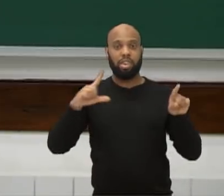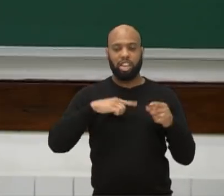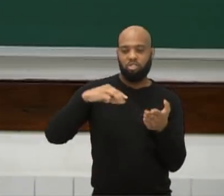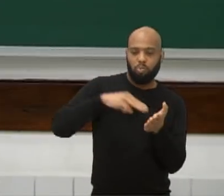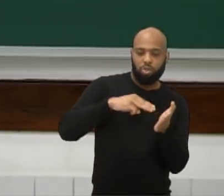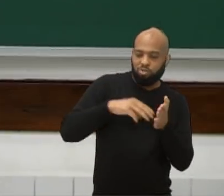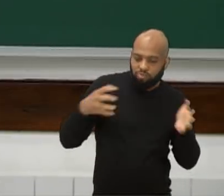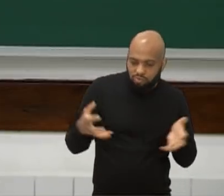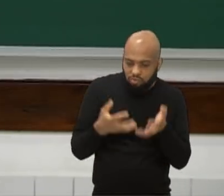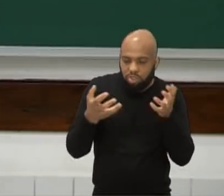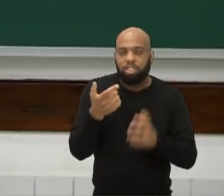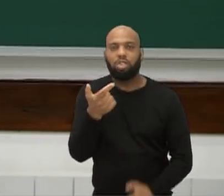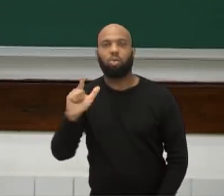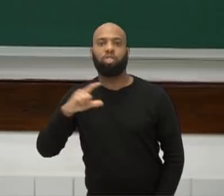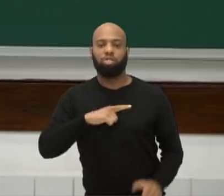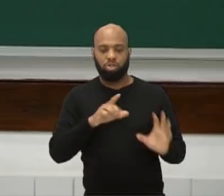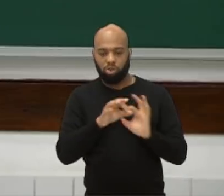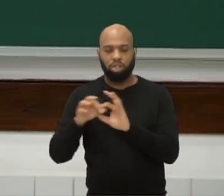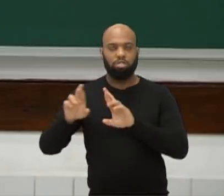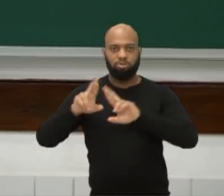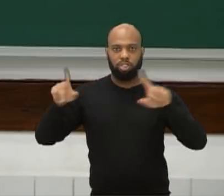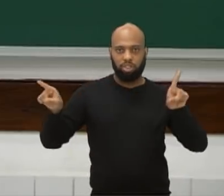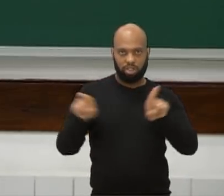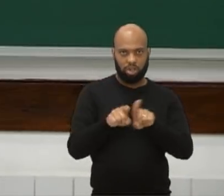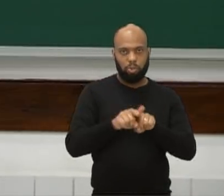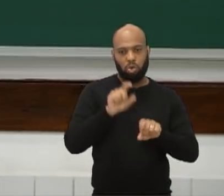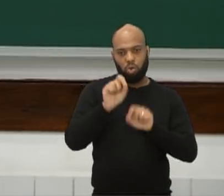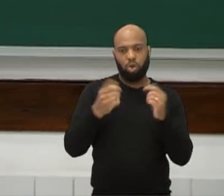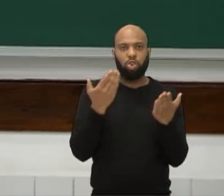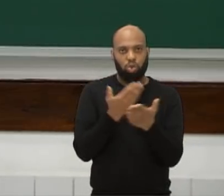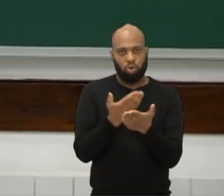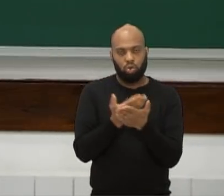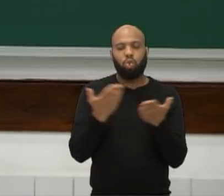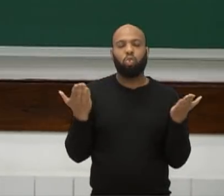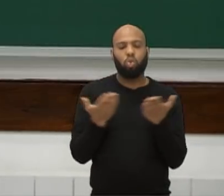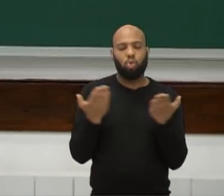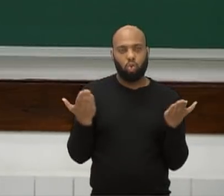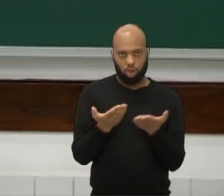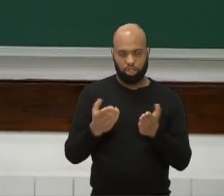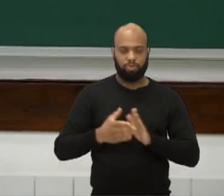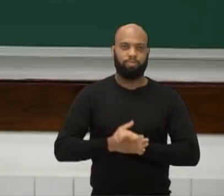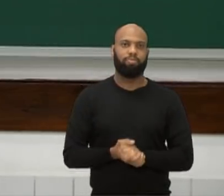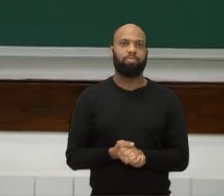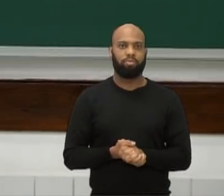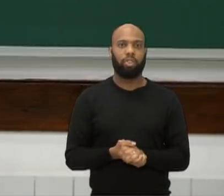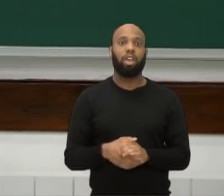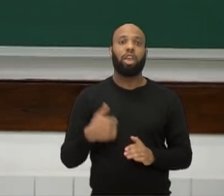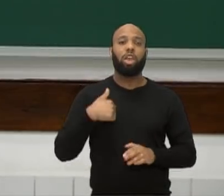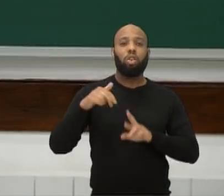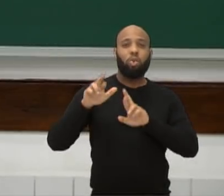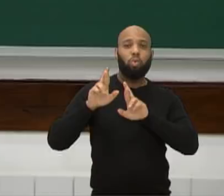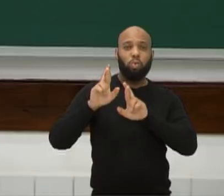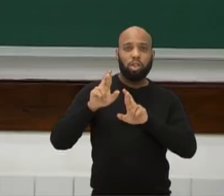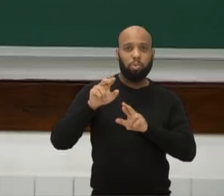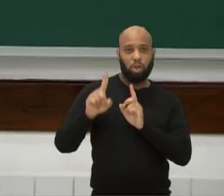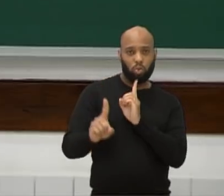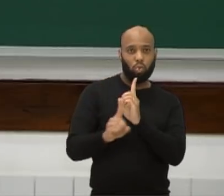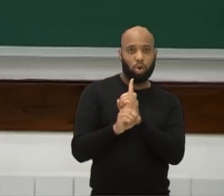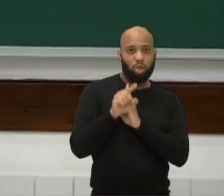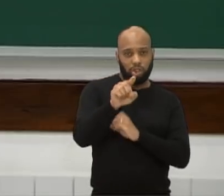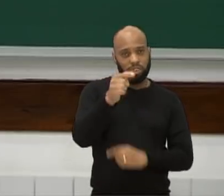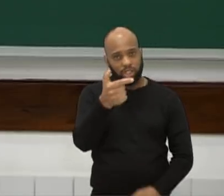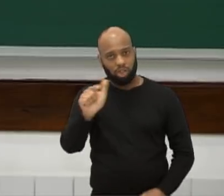com um contexto diferenciado daquele que nós estudamos em relação aos malês. Eu espero vocês na próxima aula,